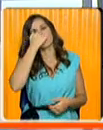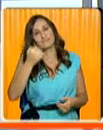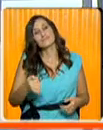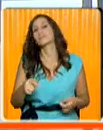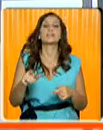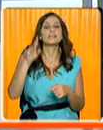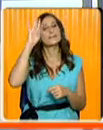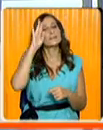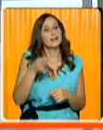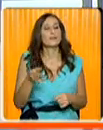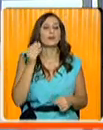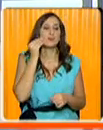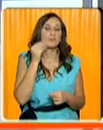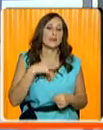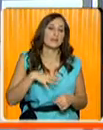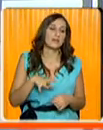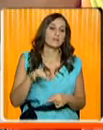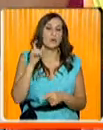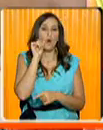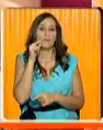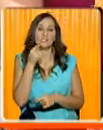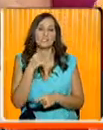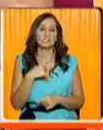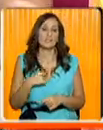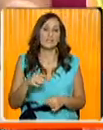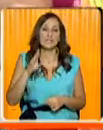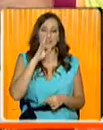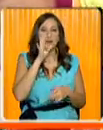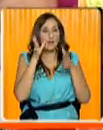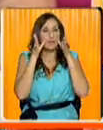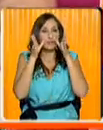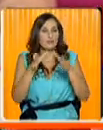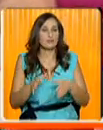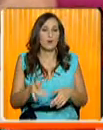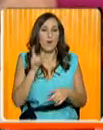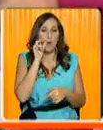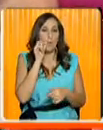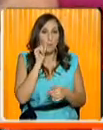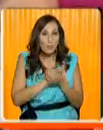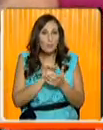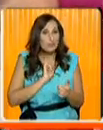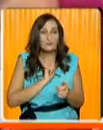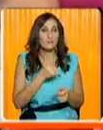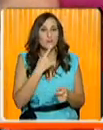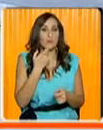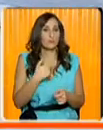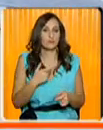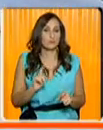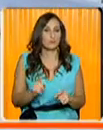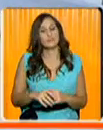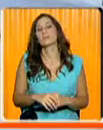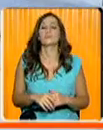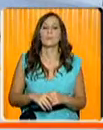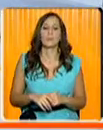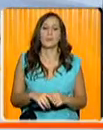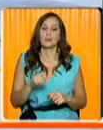sabem exatamente o que é que... Nós queremos que eles digam, se estiverem bem atentos... Meu marido já nem me responde. Mas olha